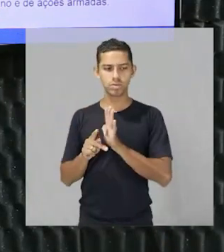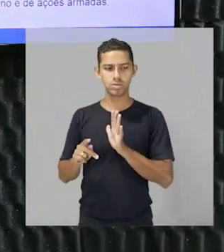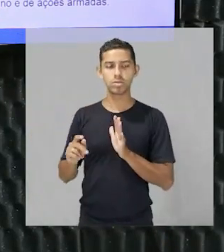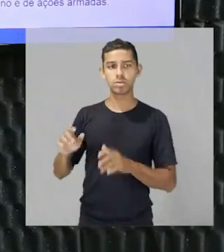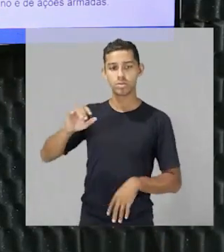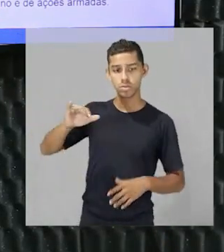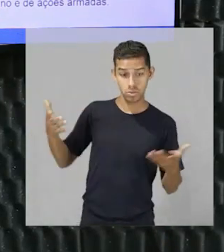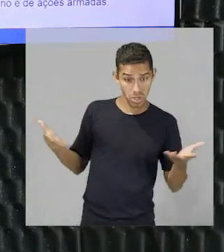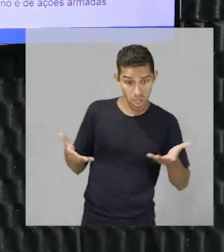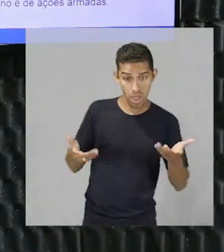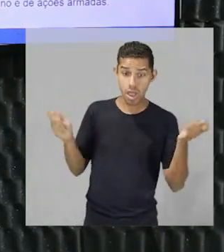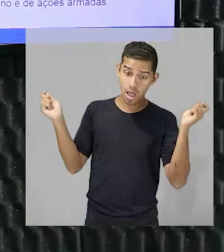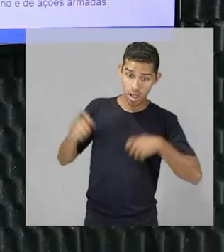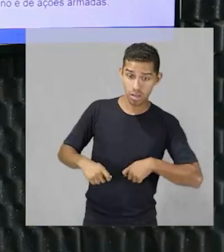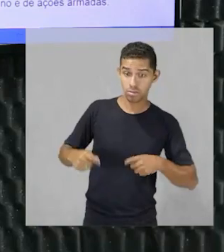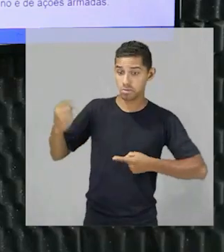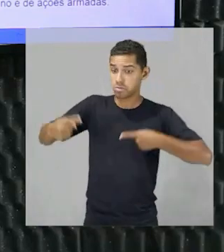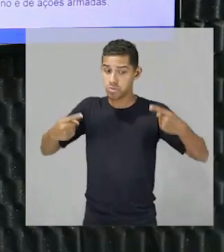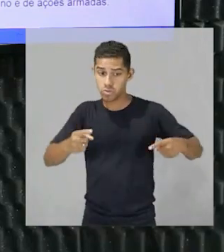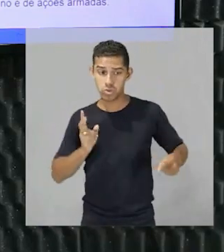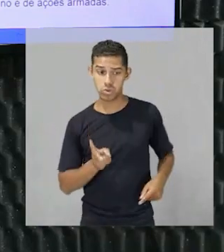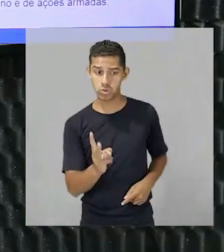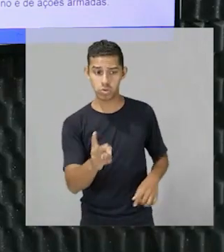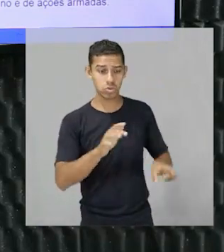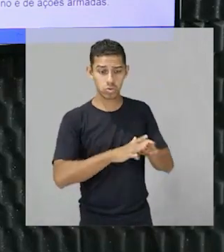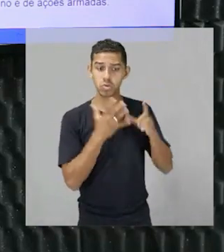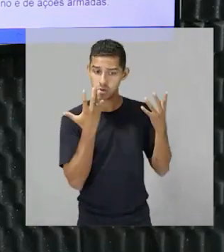o que leva à adoção de políticas constantes de